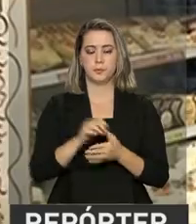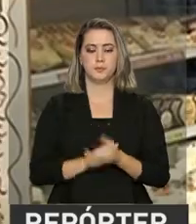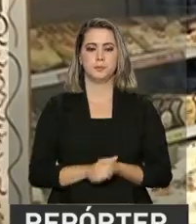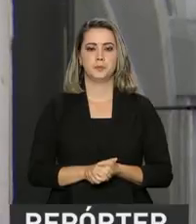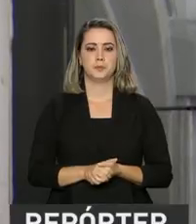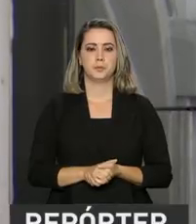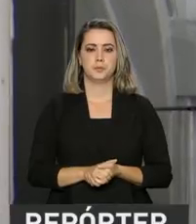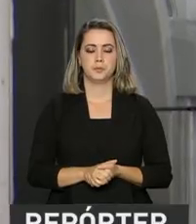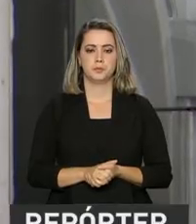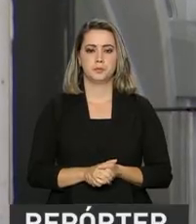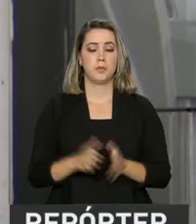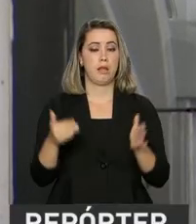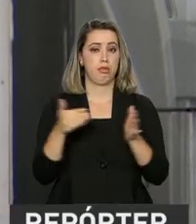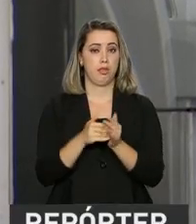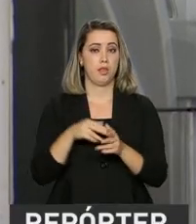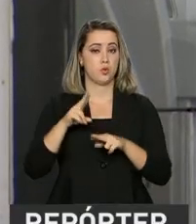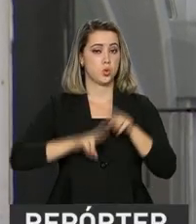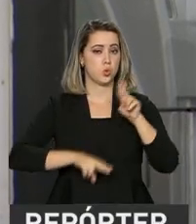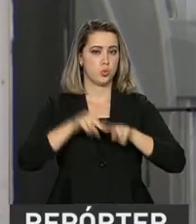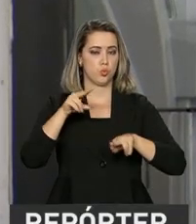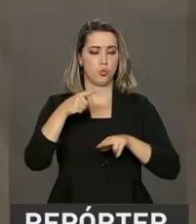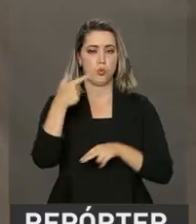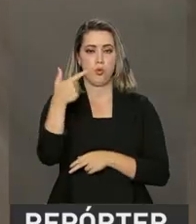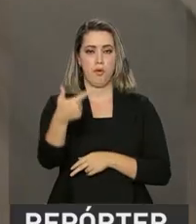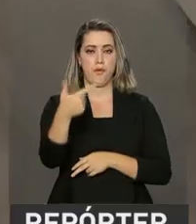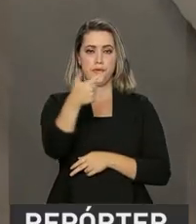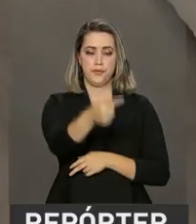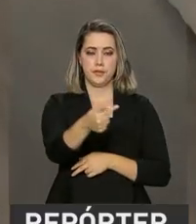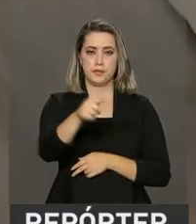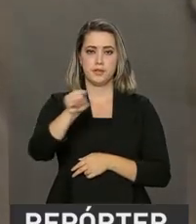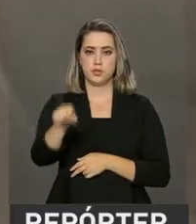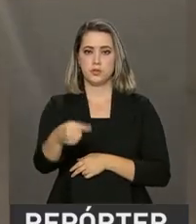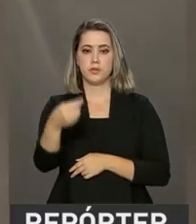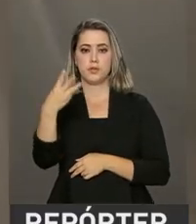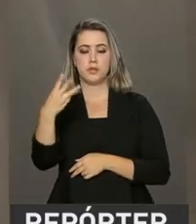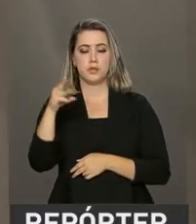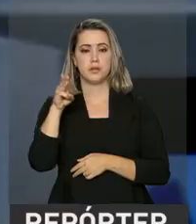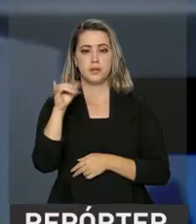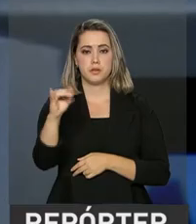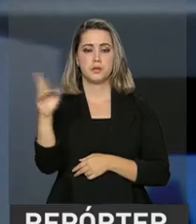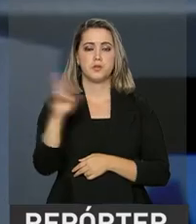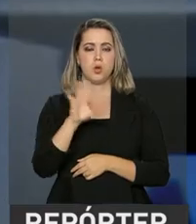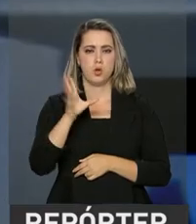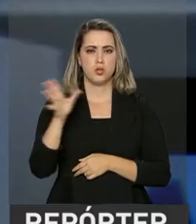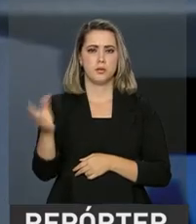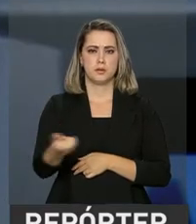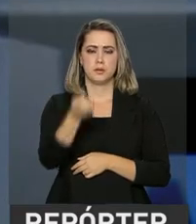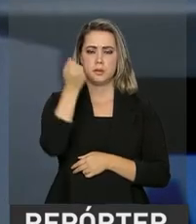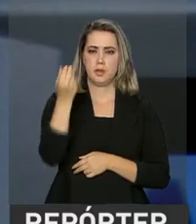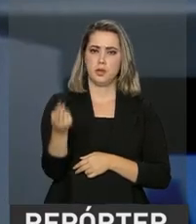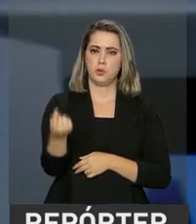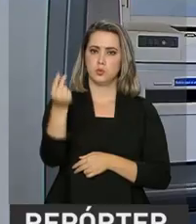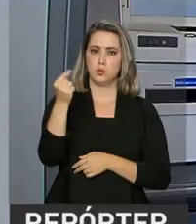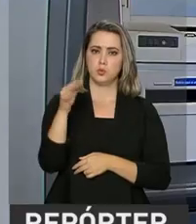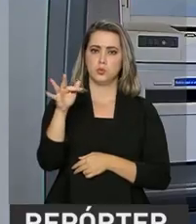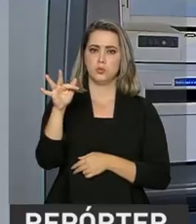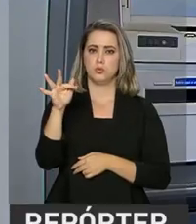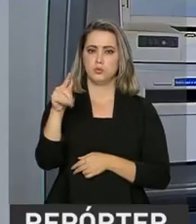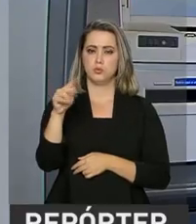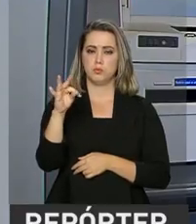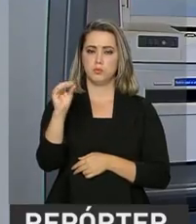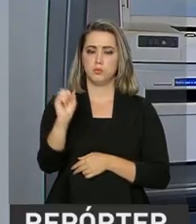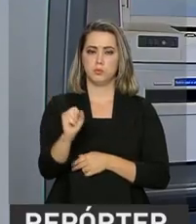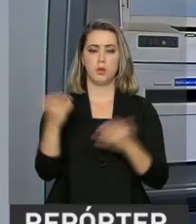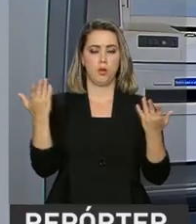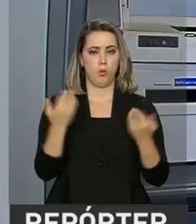FGTS até o início de Junho 27,6 bilhões de reais tinham sido sacados das contas inativas do FGTS